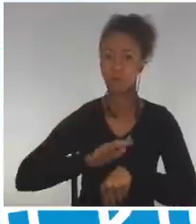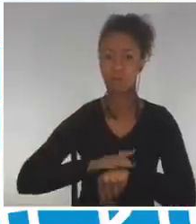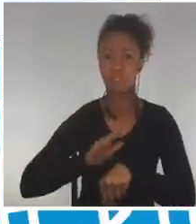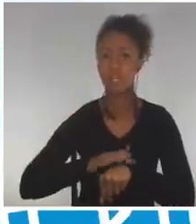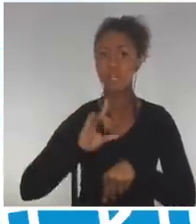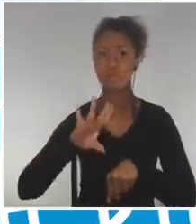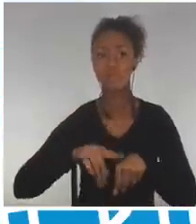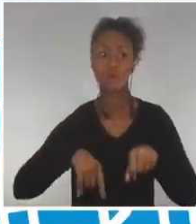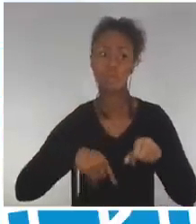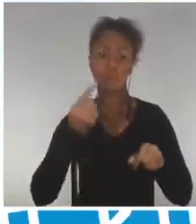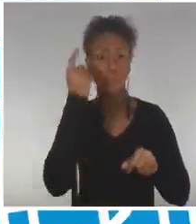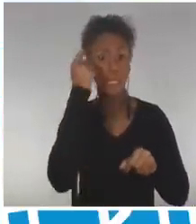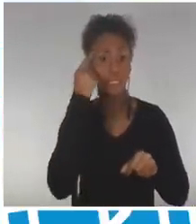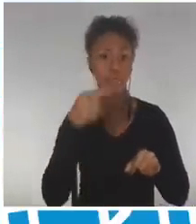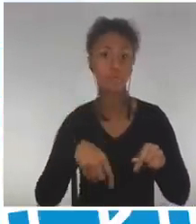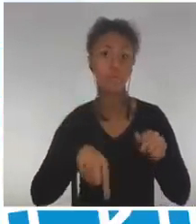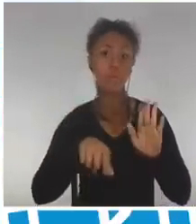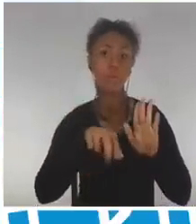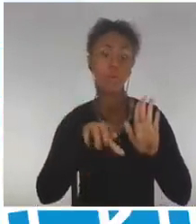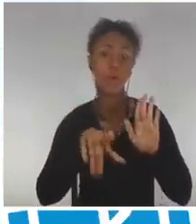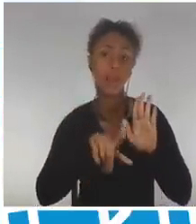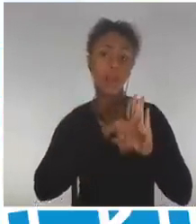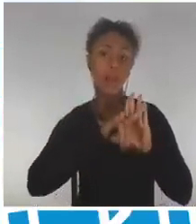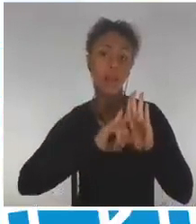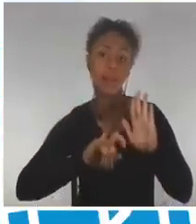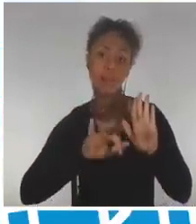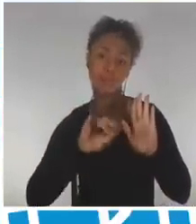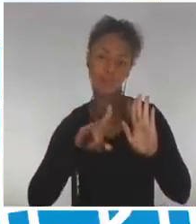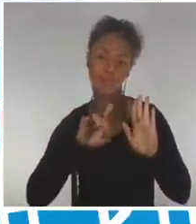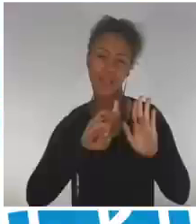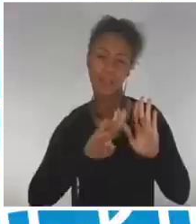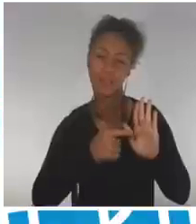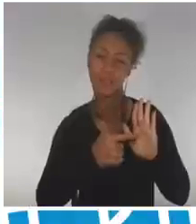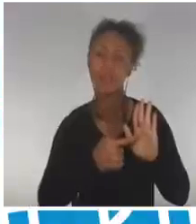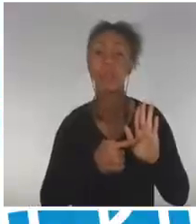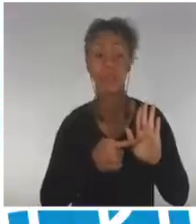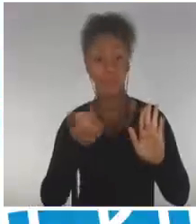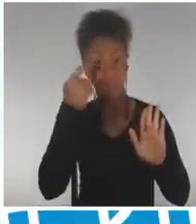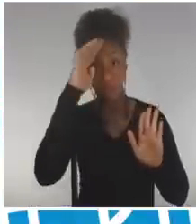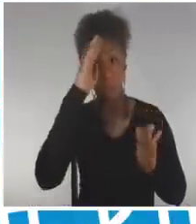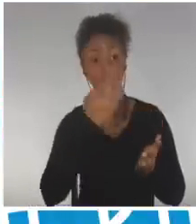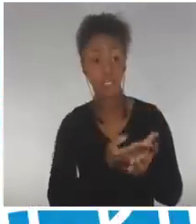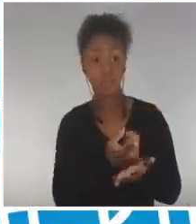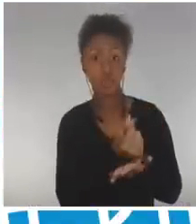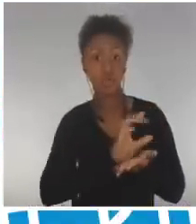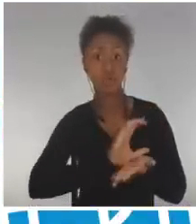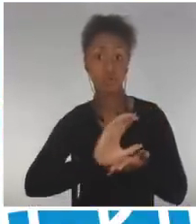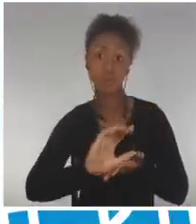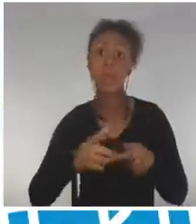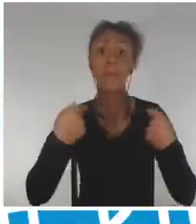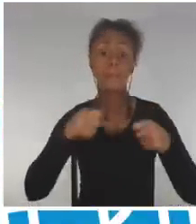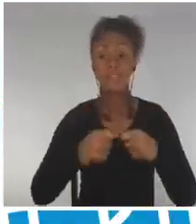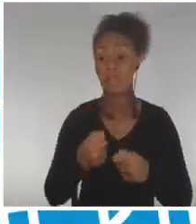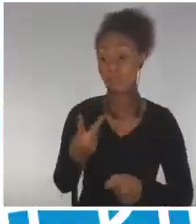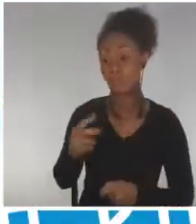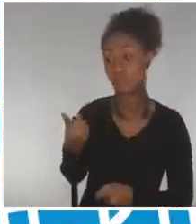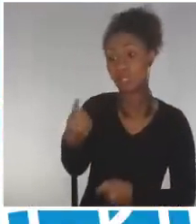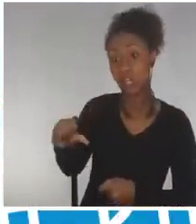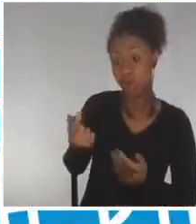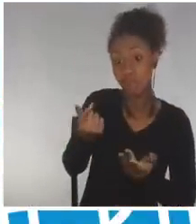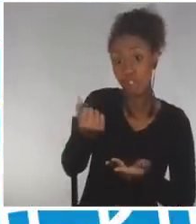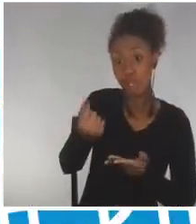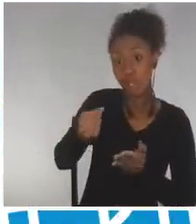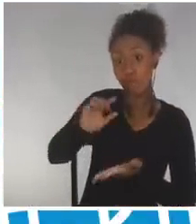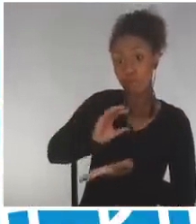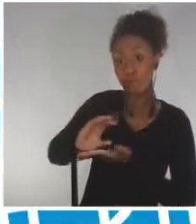Fundeb. Eu concordo que o IDEB a ser utilizado ano que vem deveria ser o IDEB de 2019. Não tem como